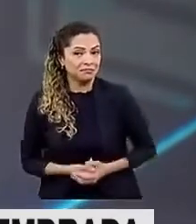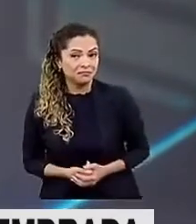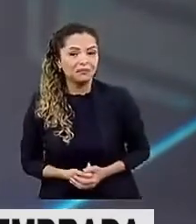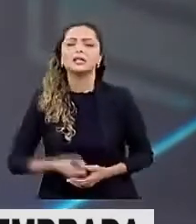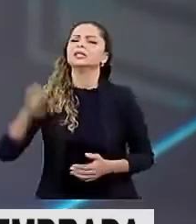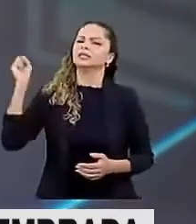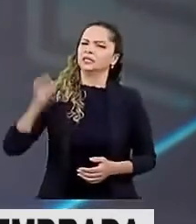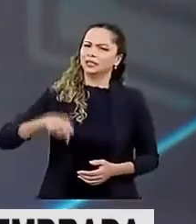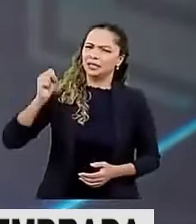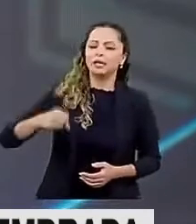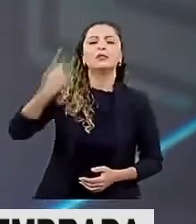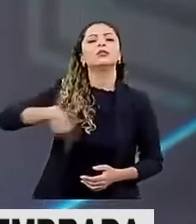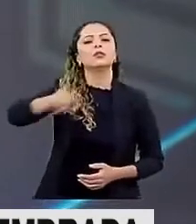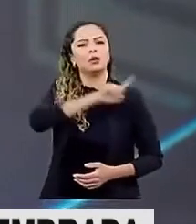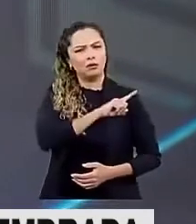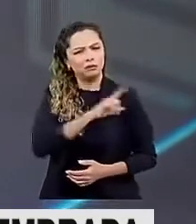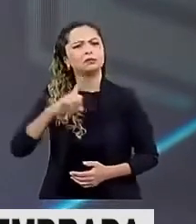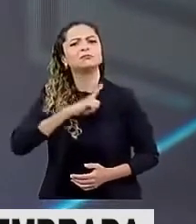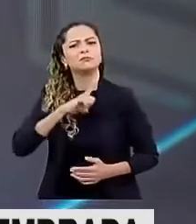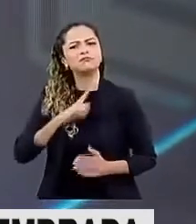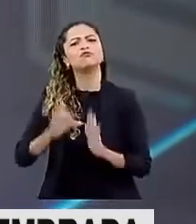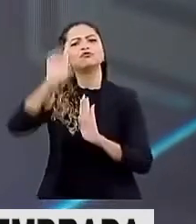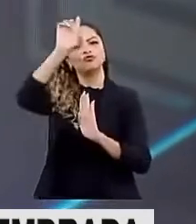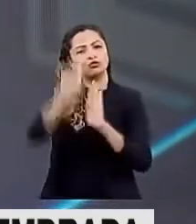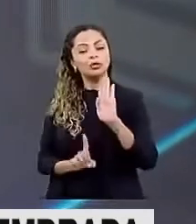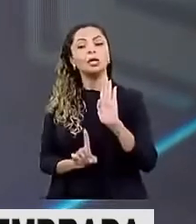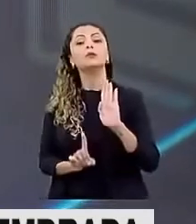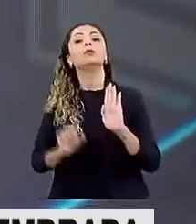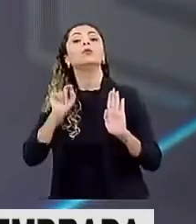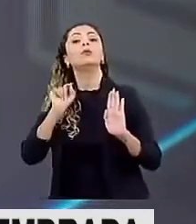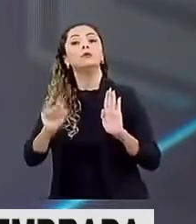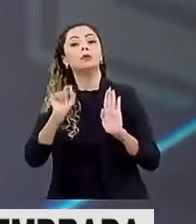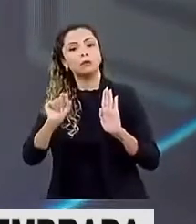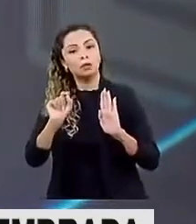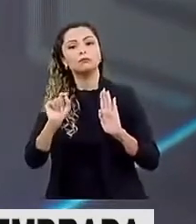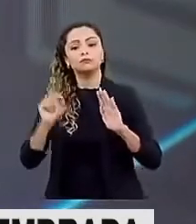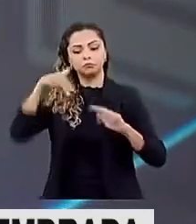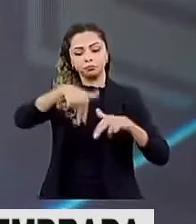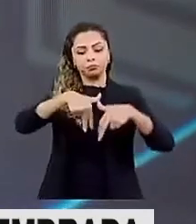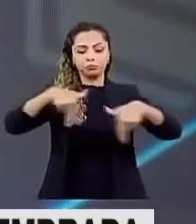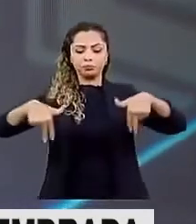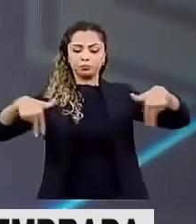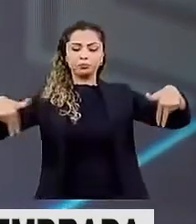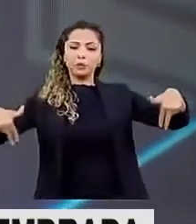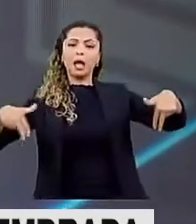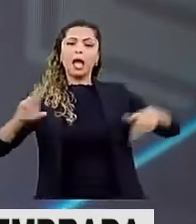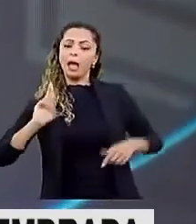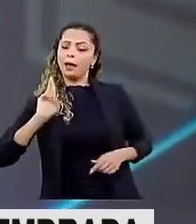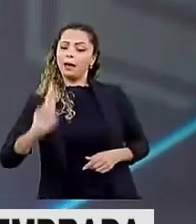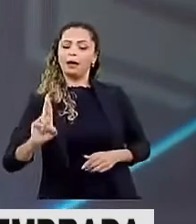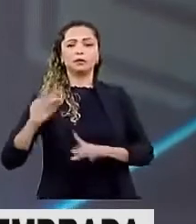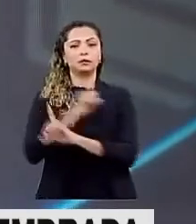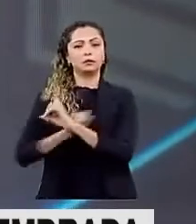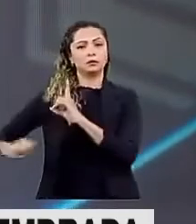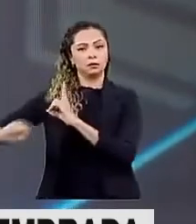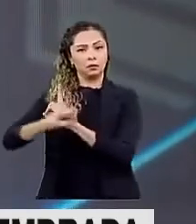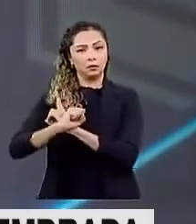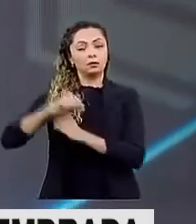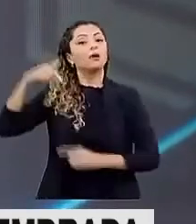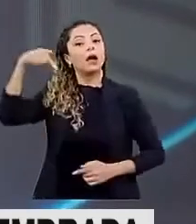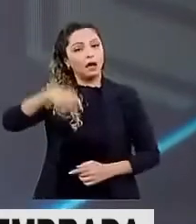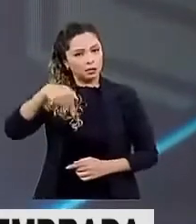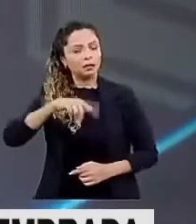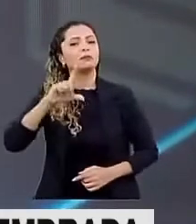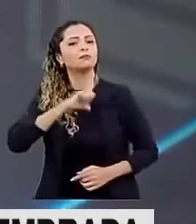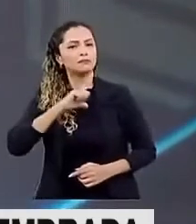qualquer um de nós tem direito a estar aqui representando uma parte da sociedade, seja ela qual for. Portanto, esta é uma eleição de